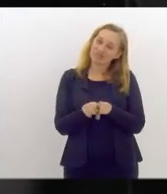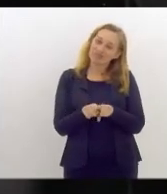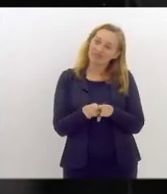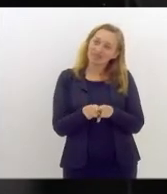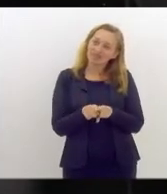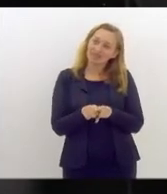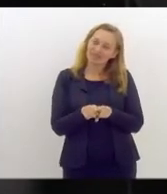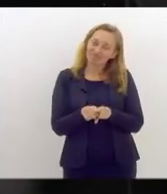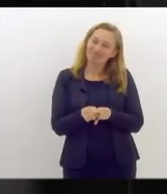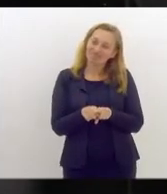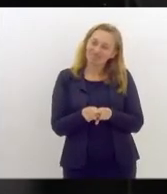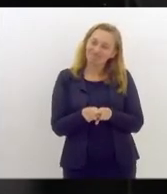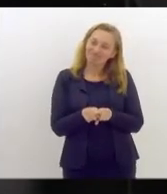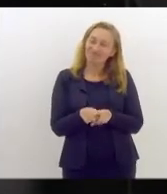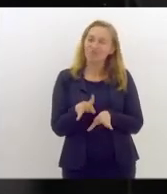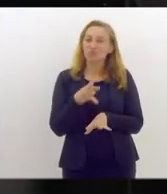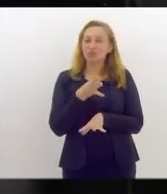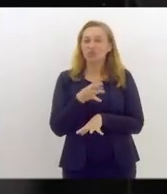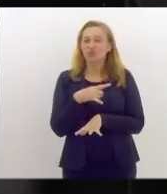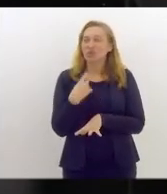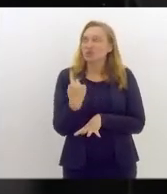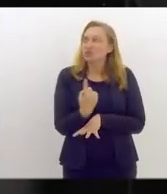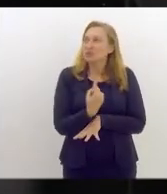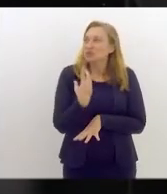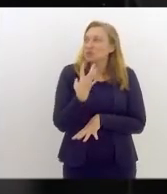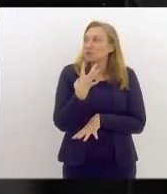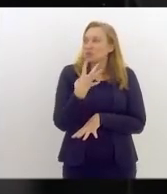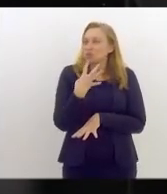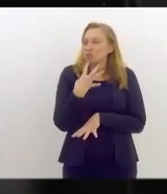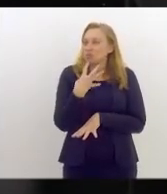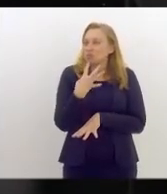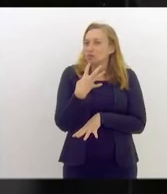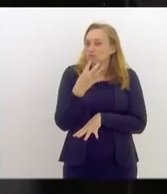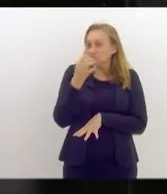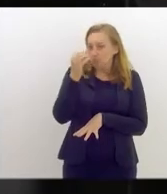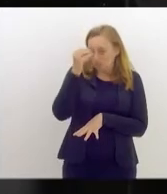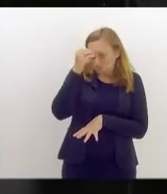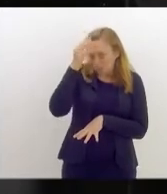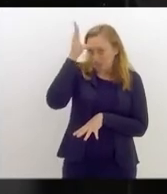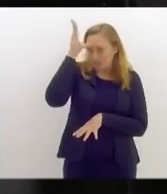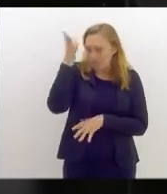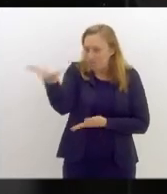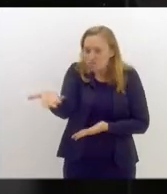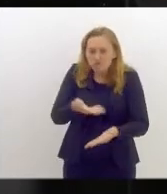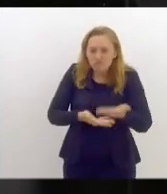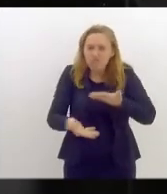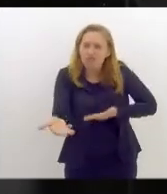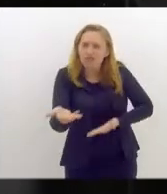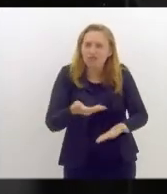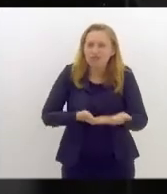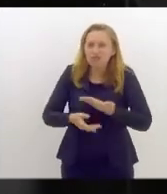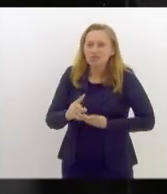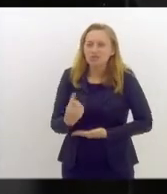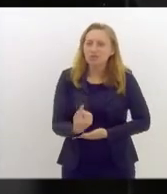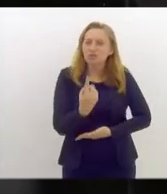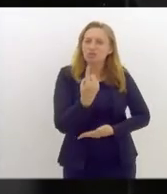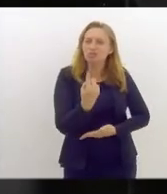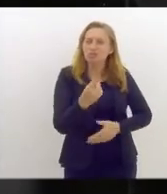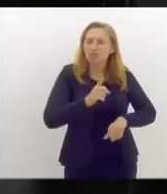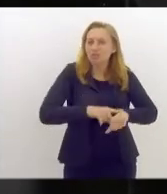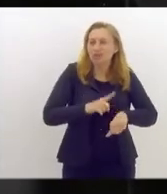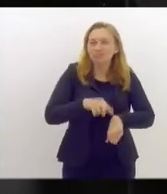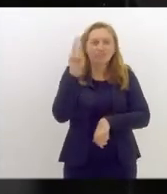estreitamos muito nosso conhecimento numa passagem até relembramos aqui